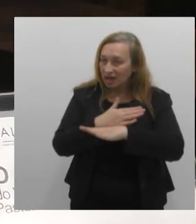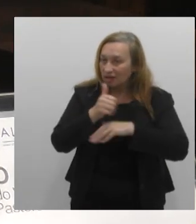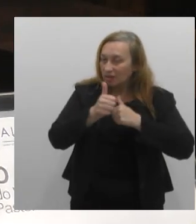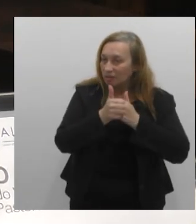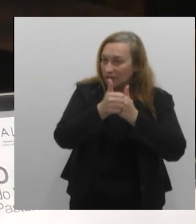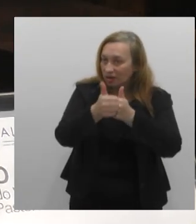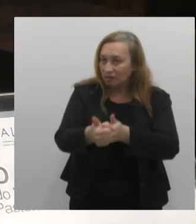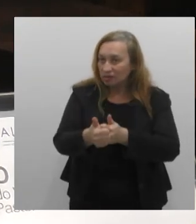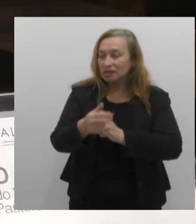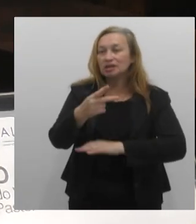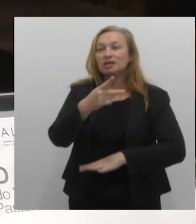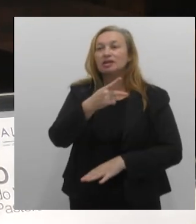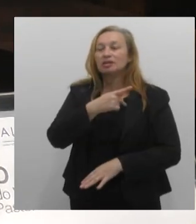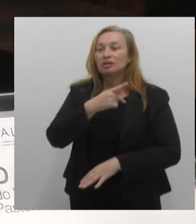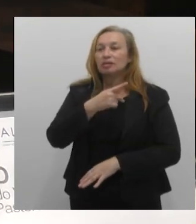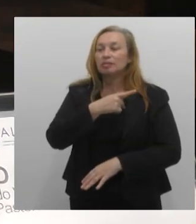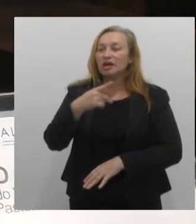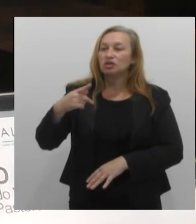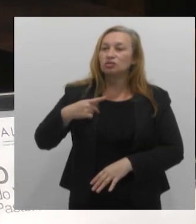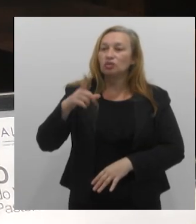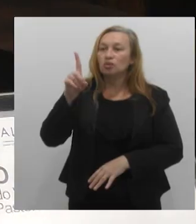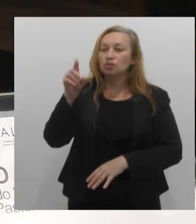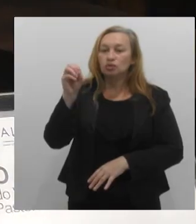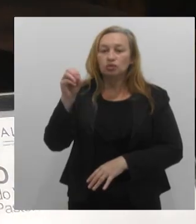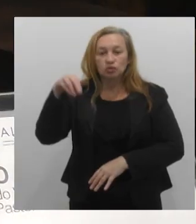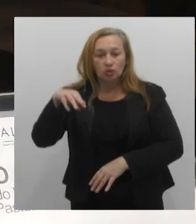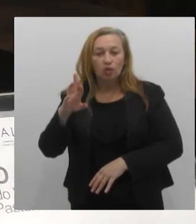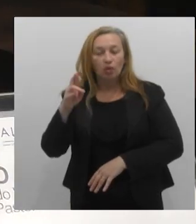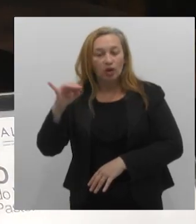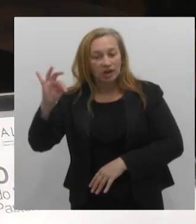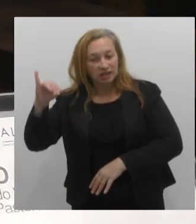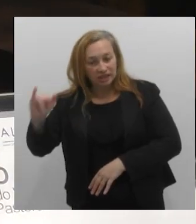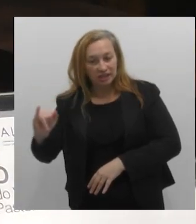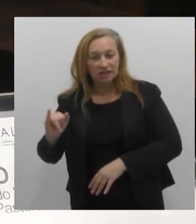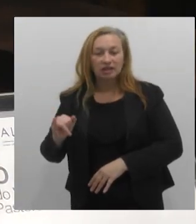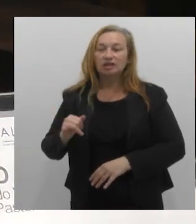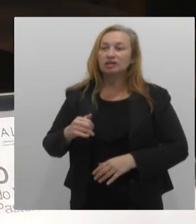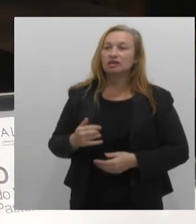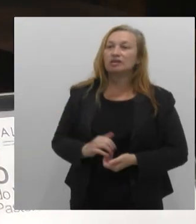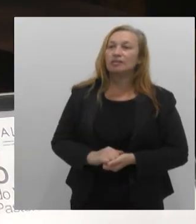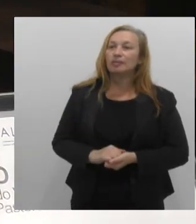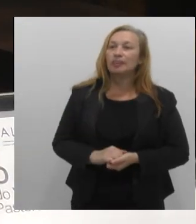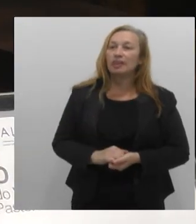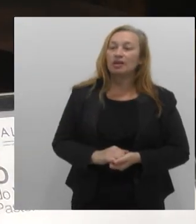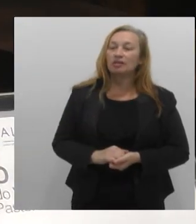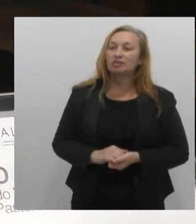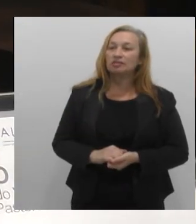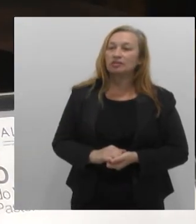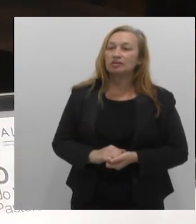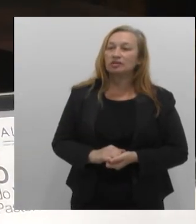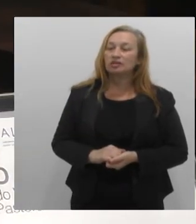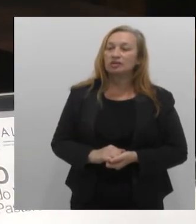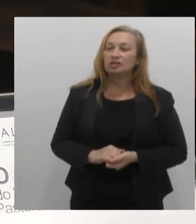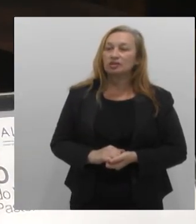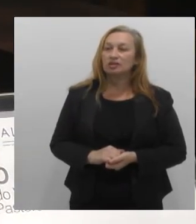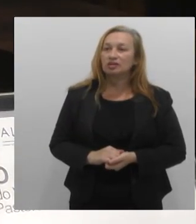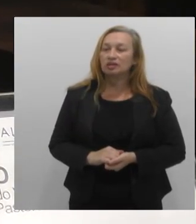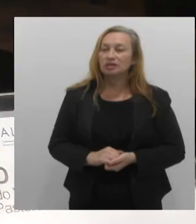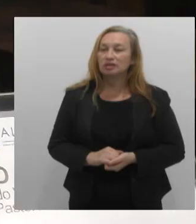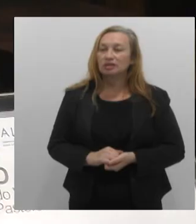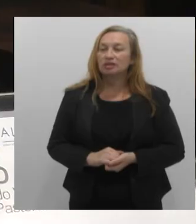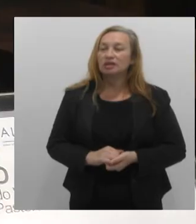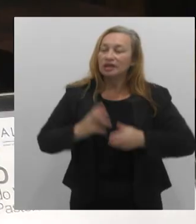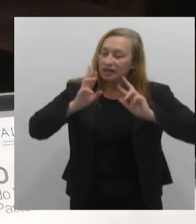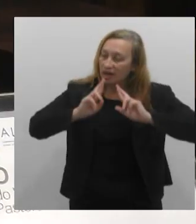nosso pastor Dom Orani, não se cansam de fazer com que o verbo